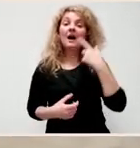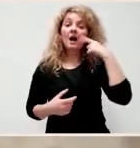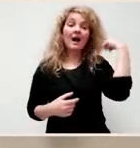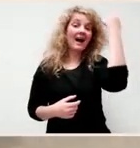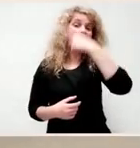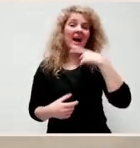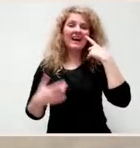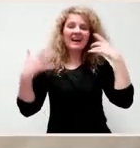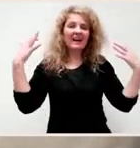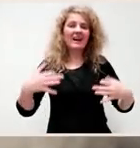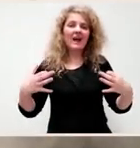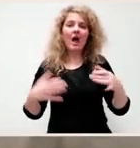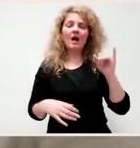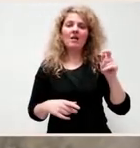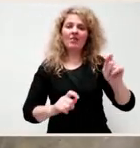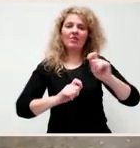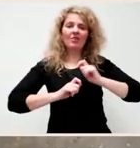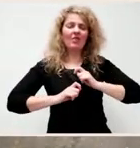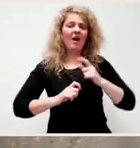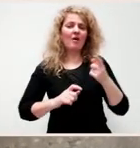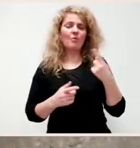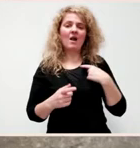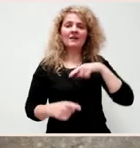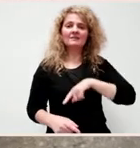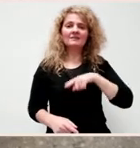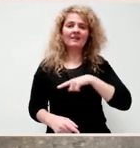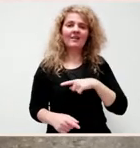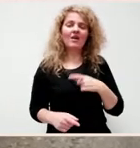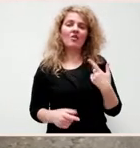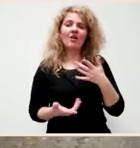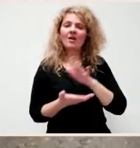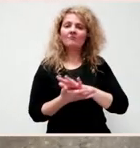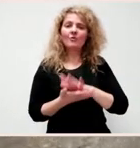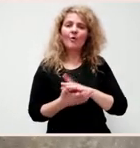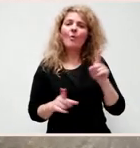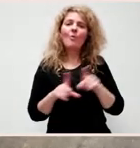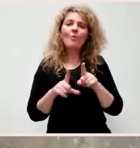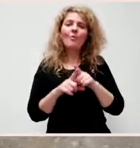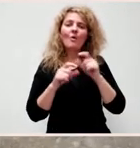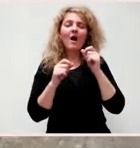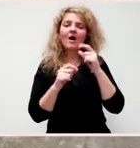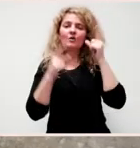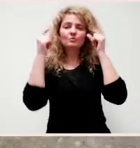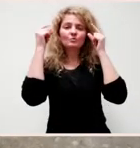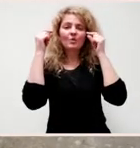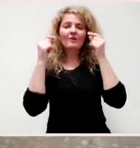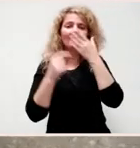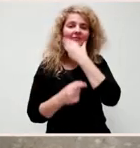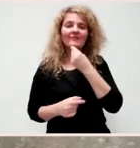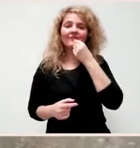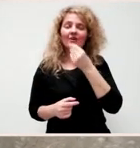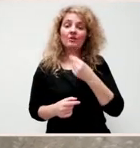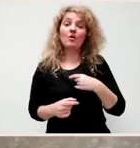realista e transmite unha sensación de serenidade, como se estivese tendo un bonito soño. Os seus ollos aparecen